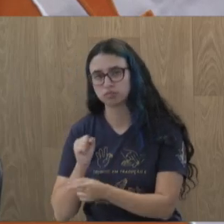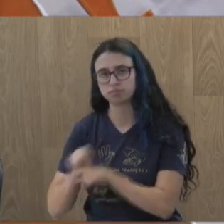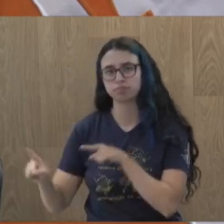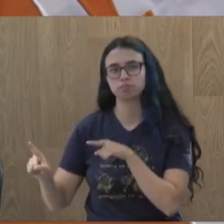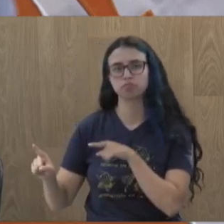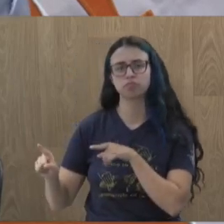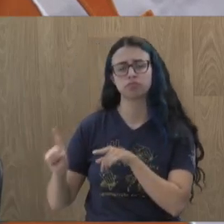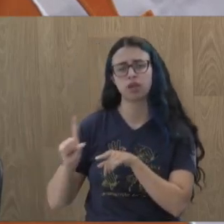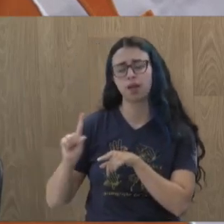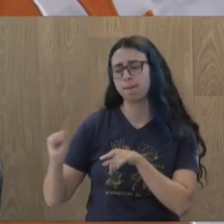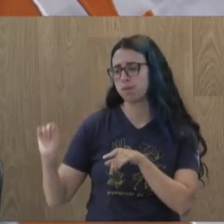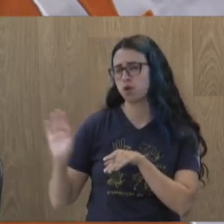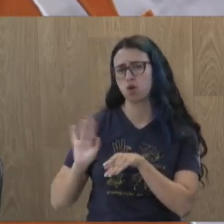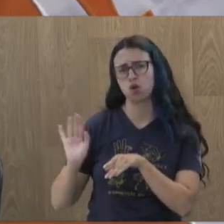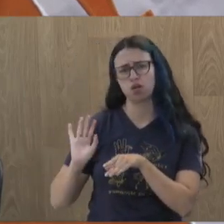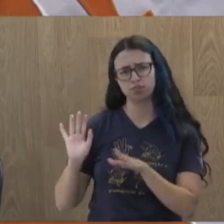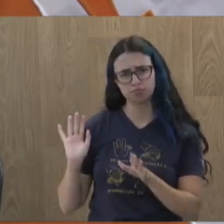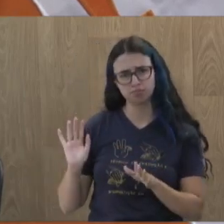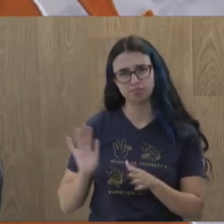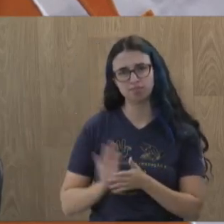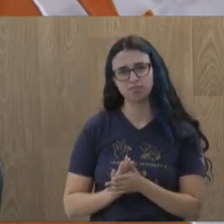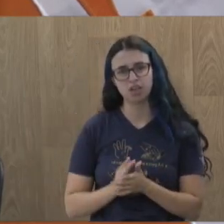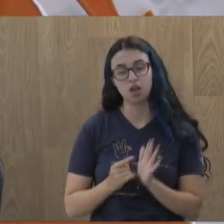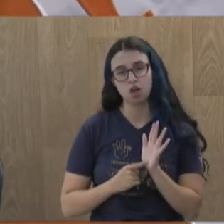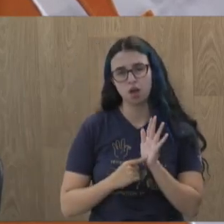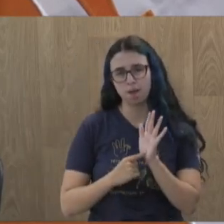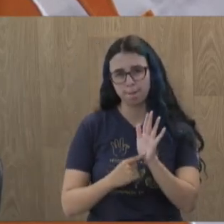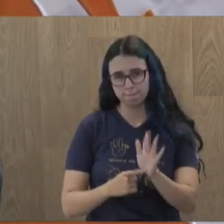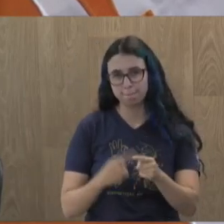E eu vou mostrar no futuro por que eu estou falando isso.